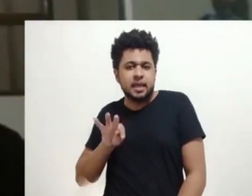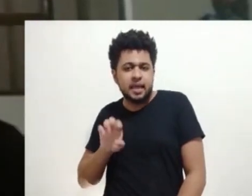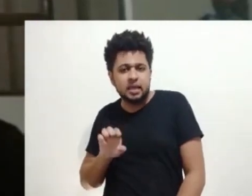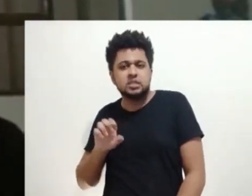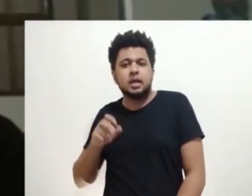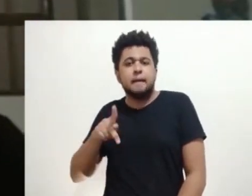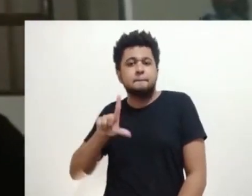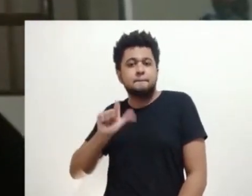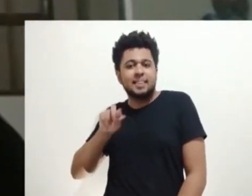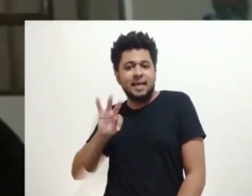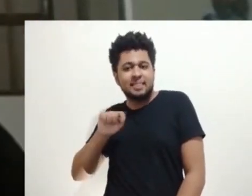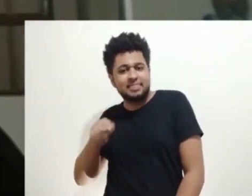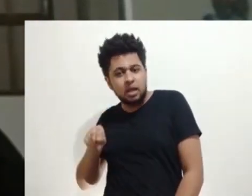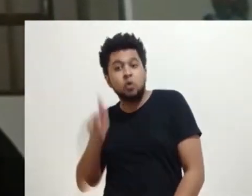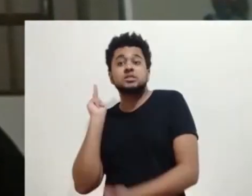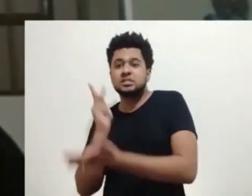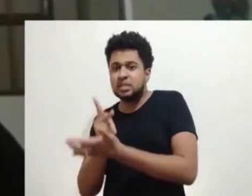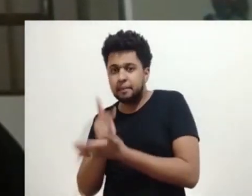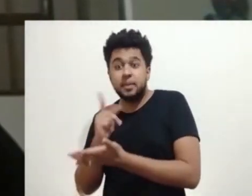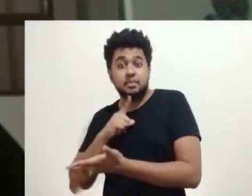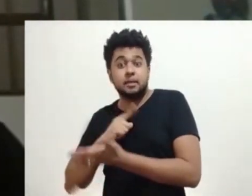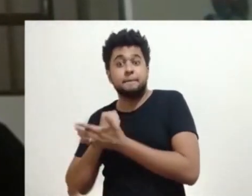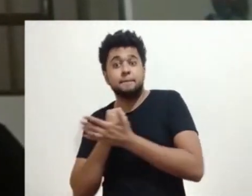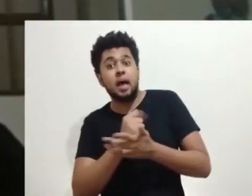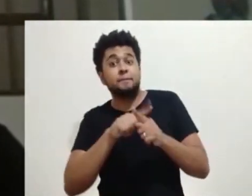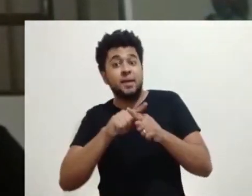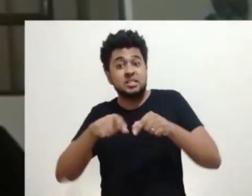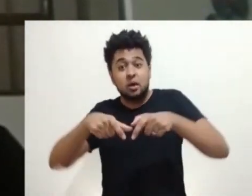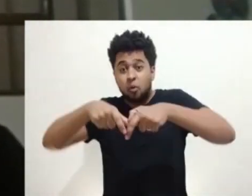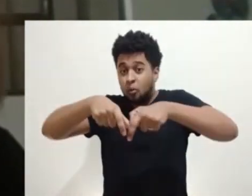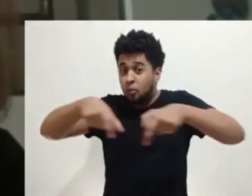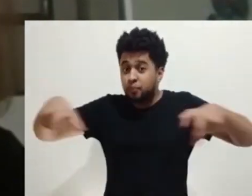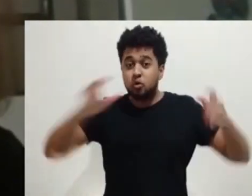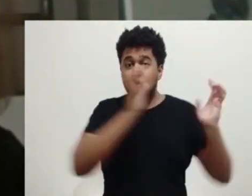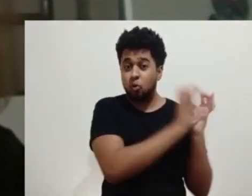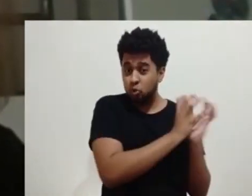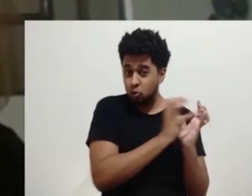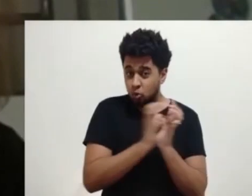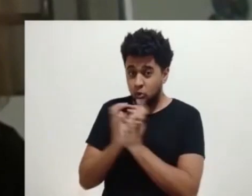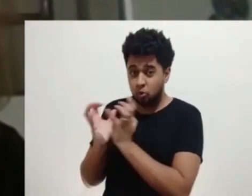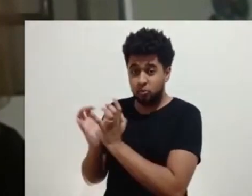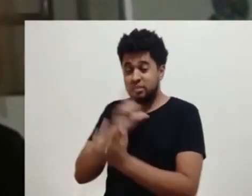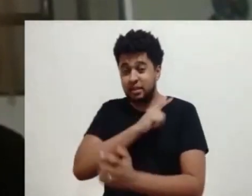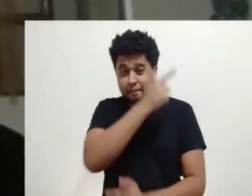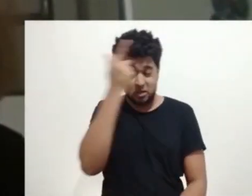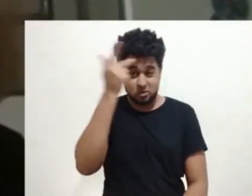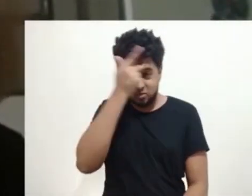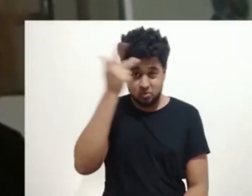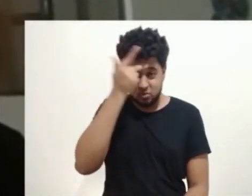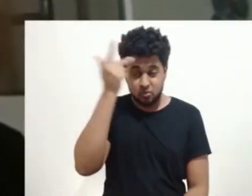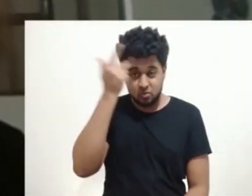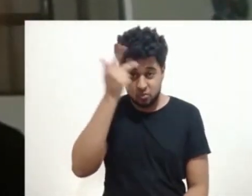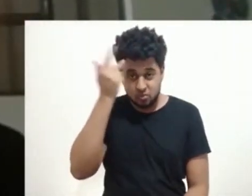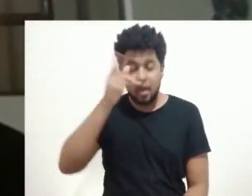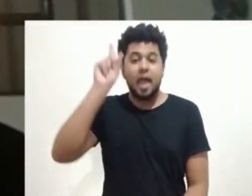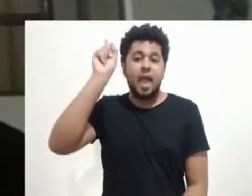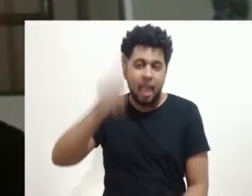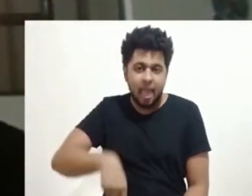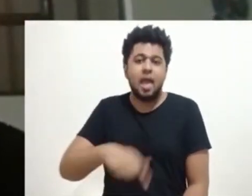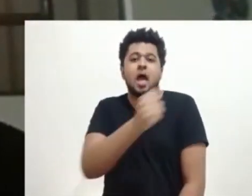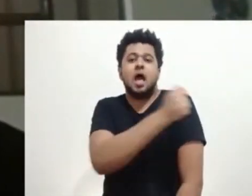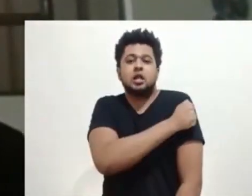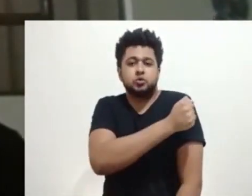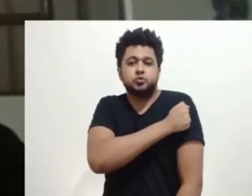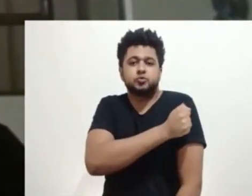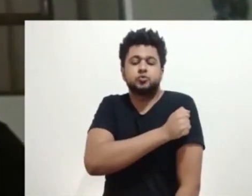ele sempre está sob supervisão. Mas num evento assim de massa, né, a mão de obra né, e